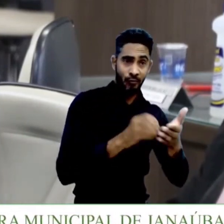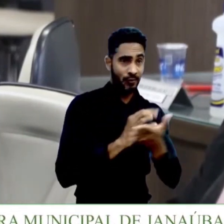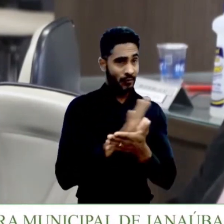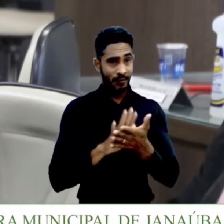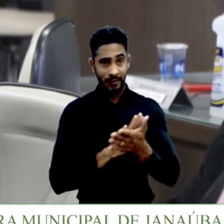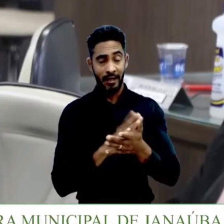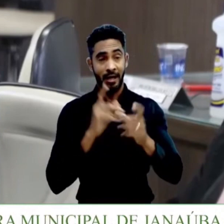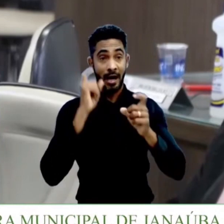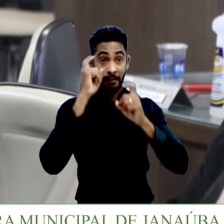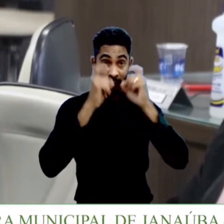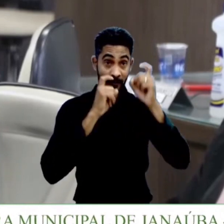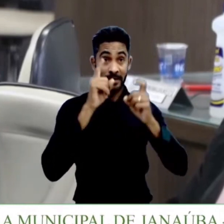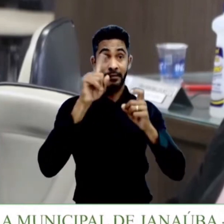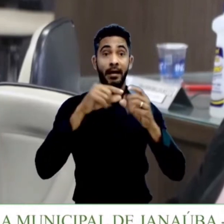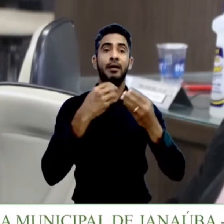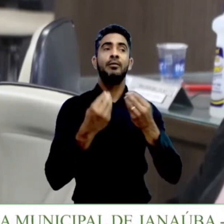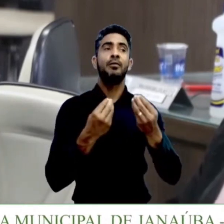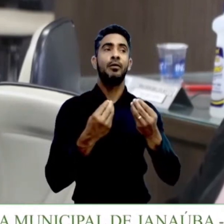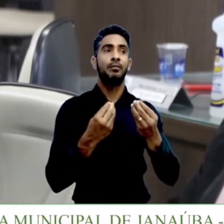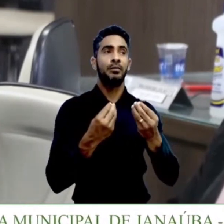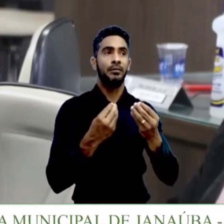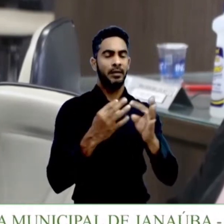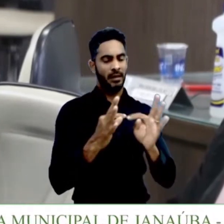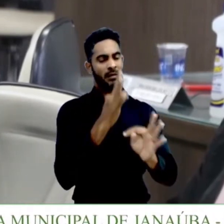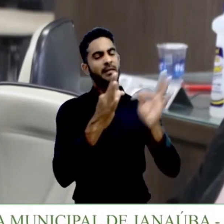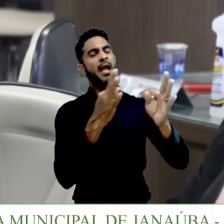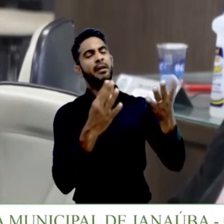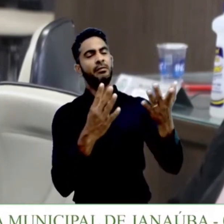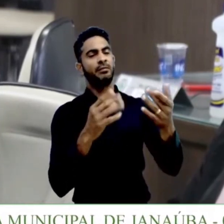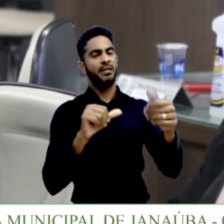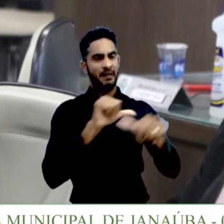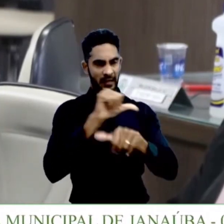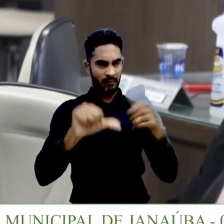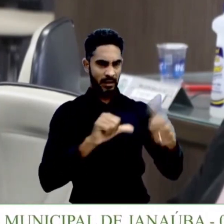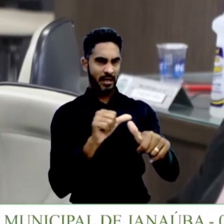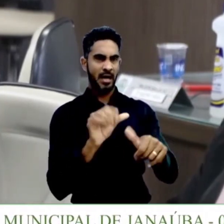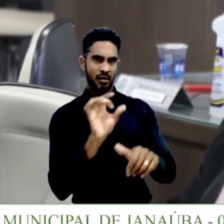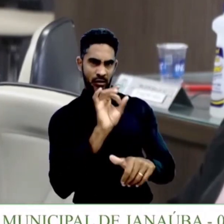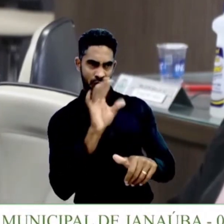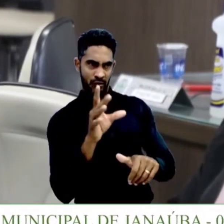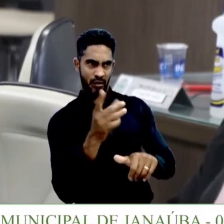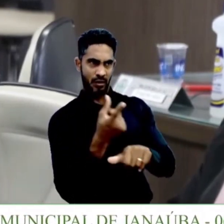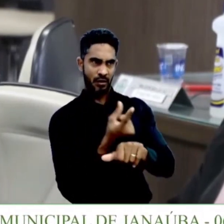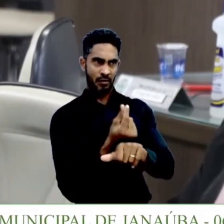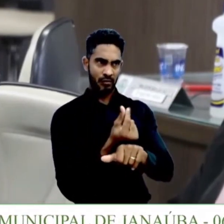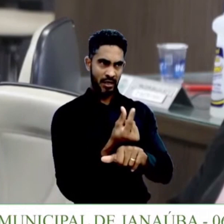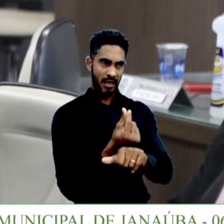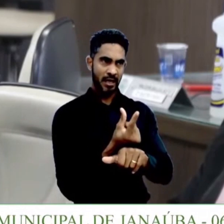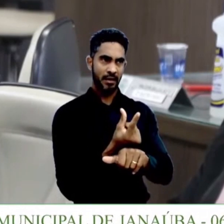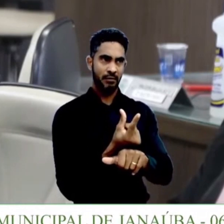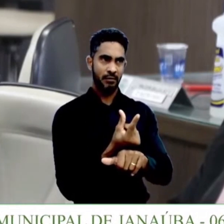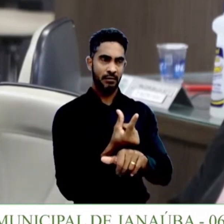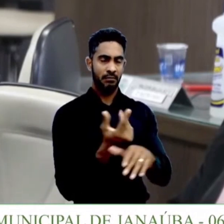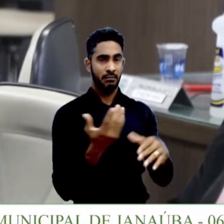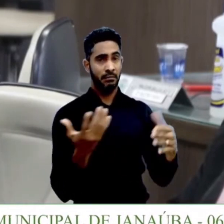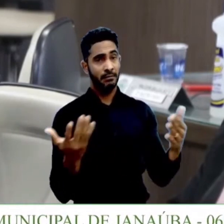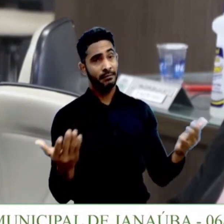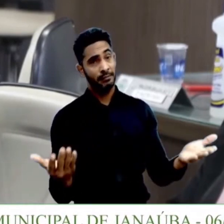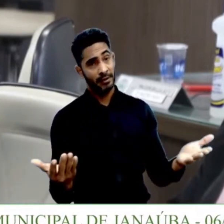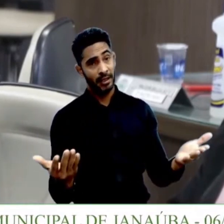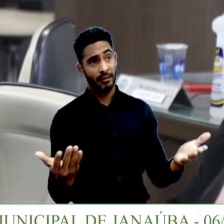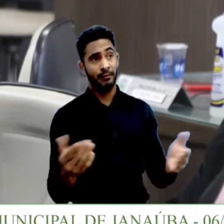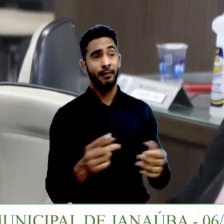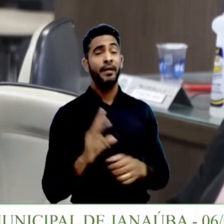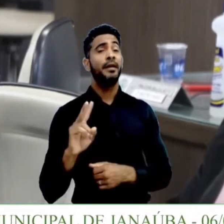minha preocupação está aí. E a palavra técnico, será que vai aumentar só o salário? Né? E